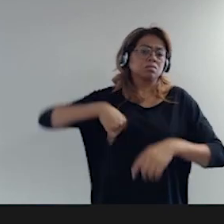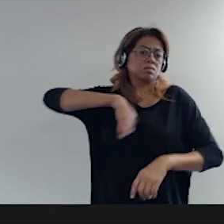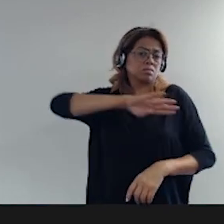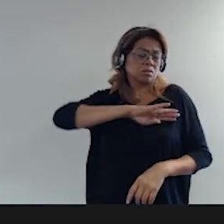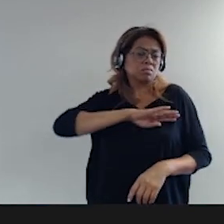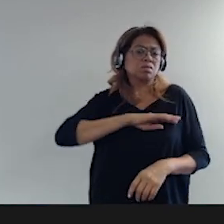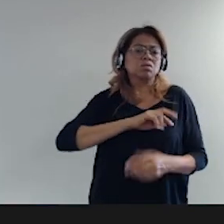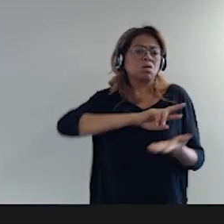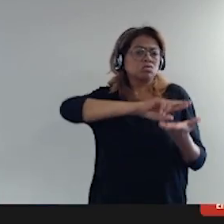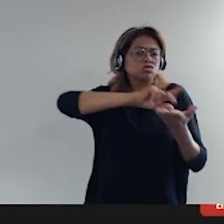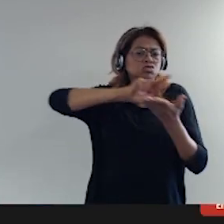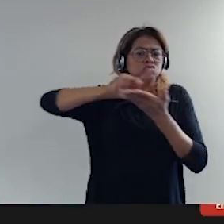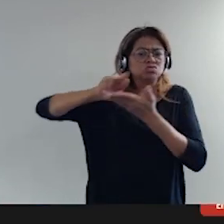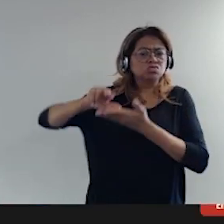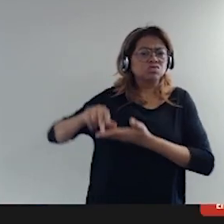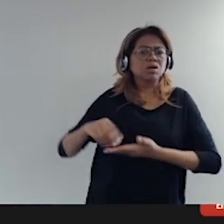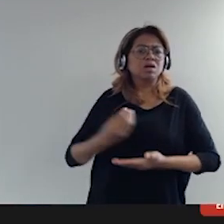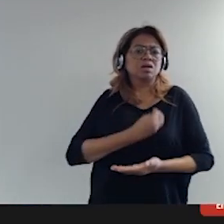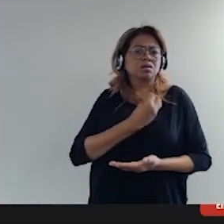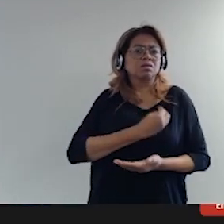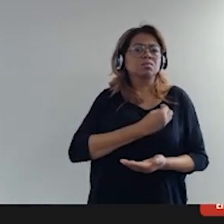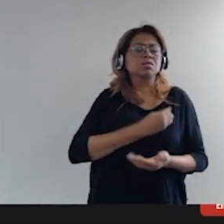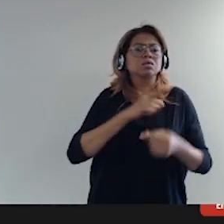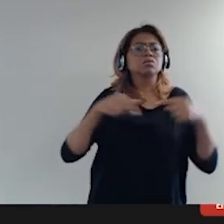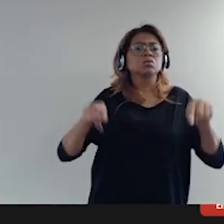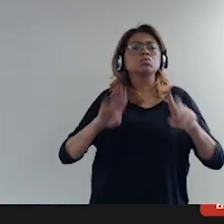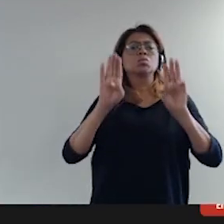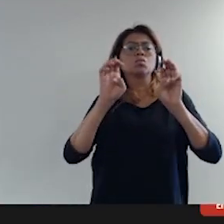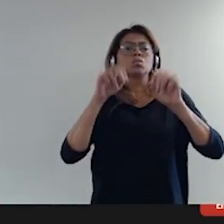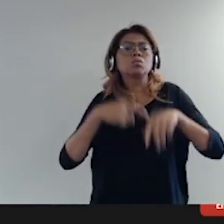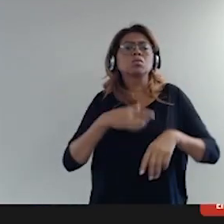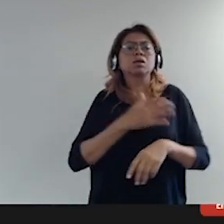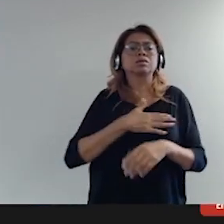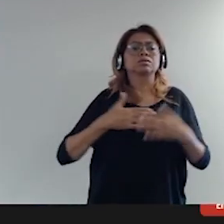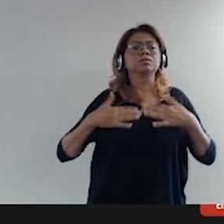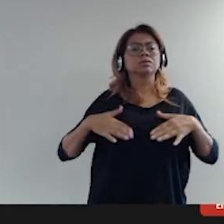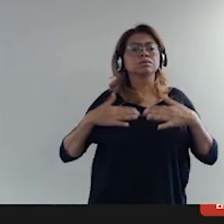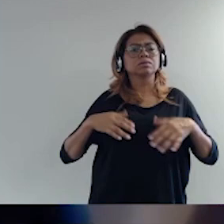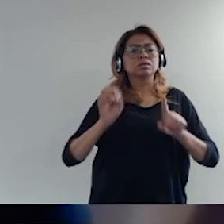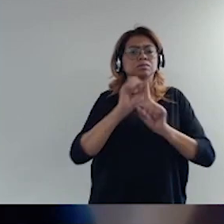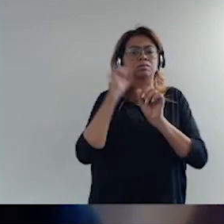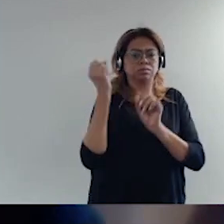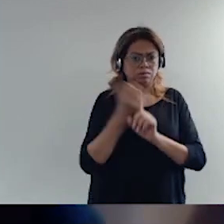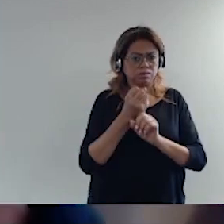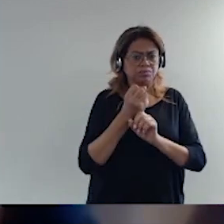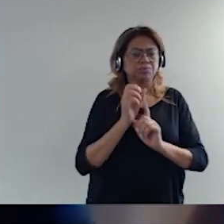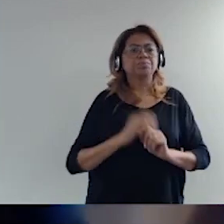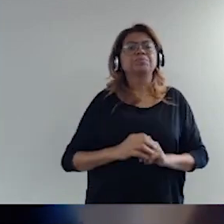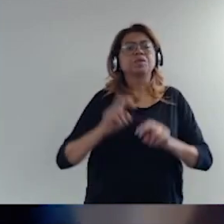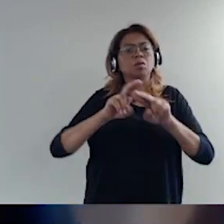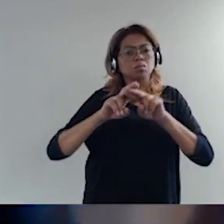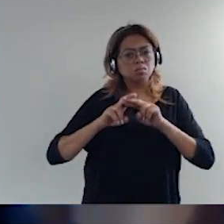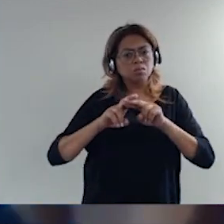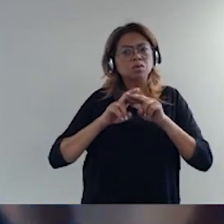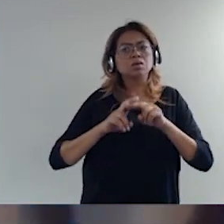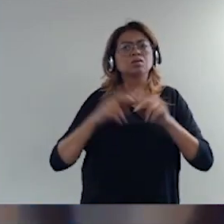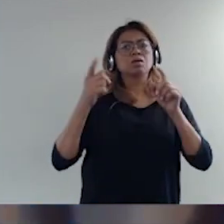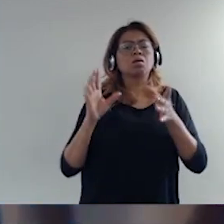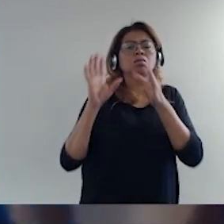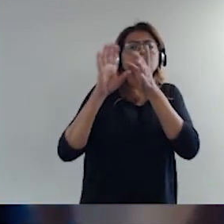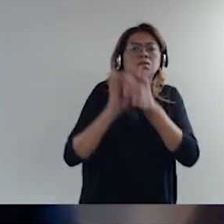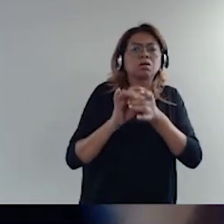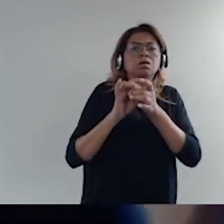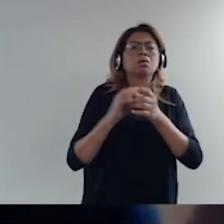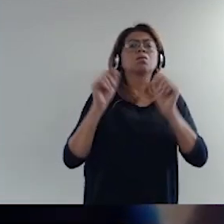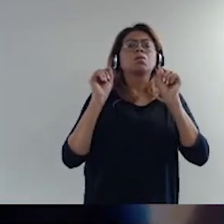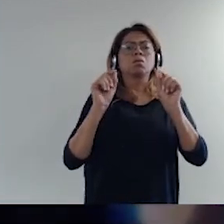realidades em termos de bem-estar da sociedade. Portanto, a União